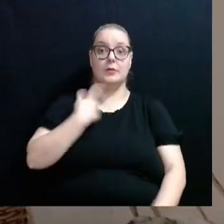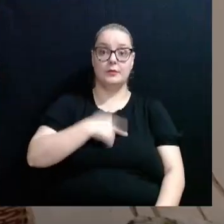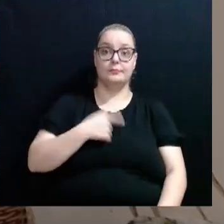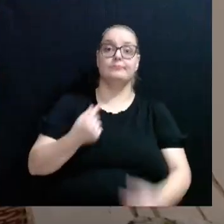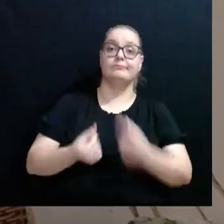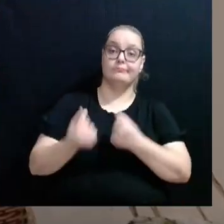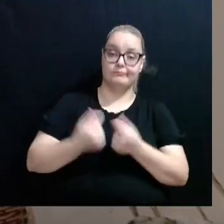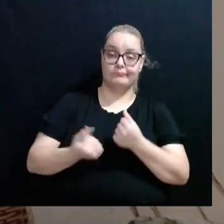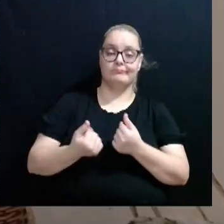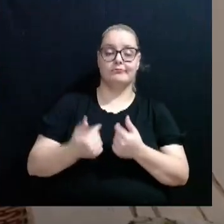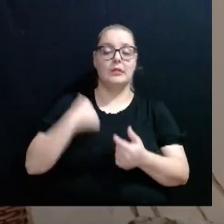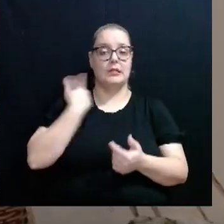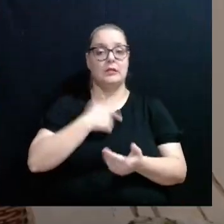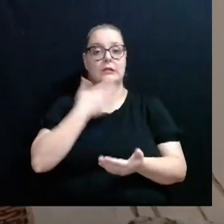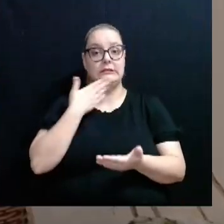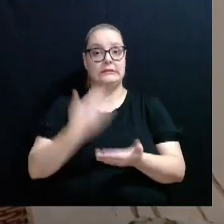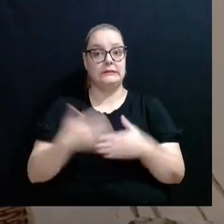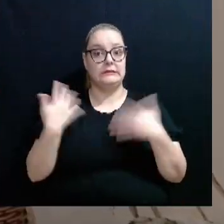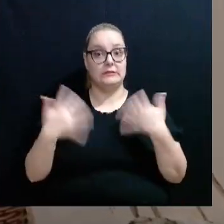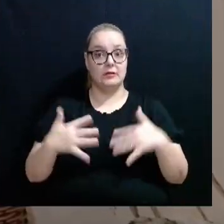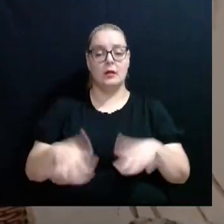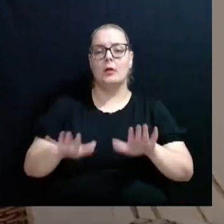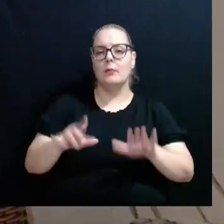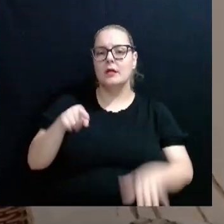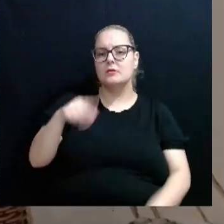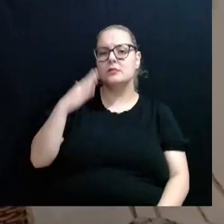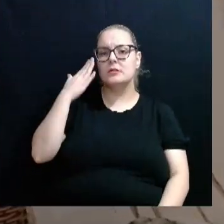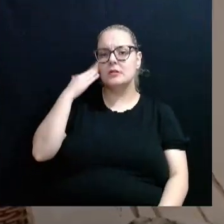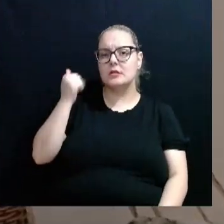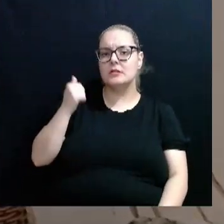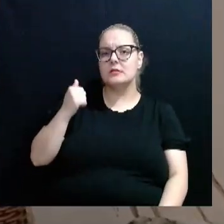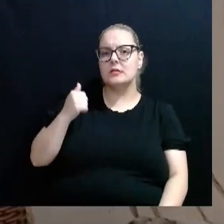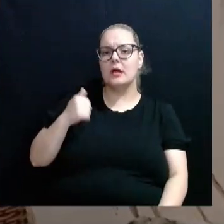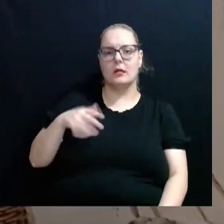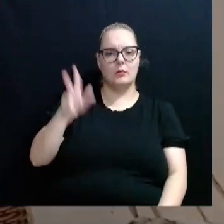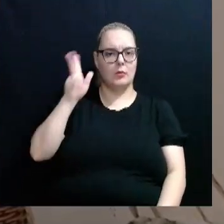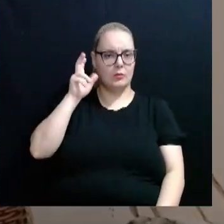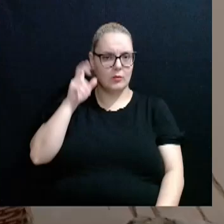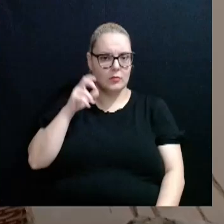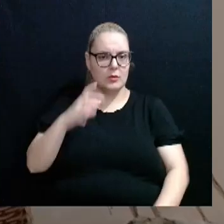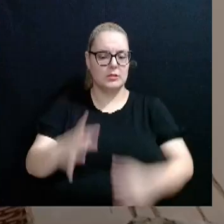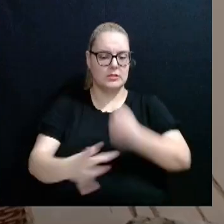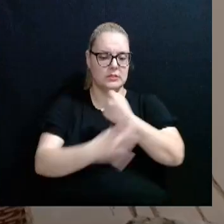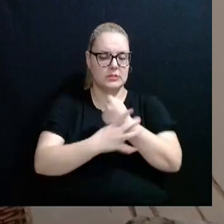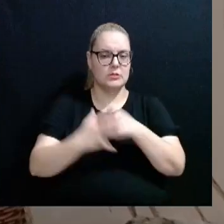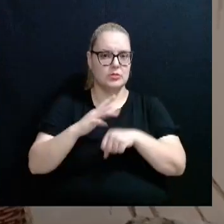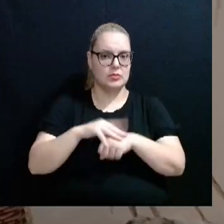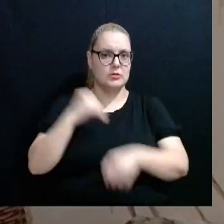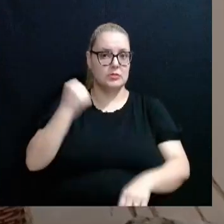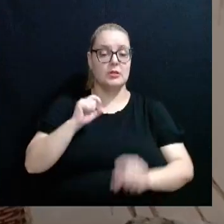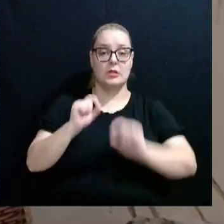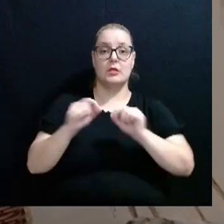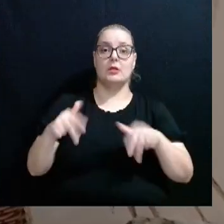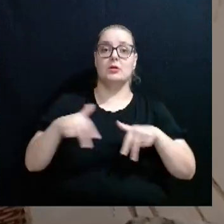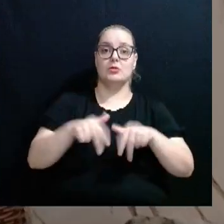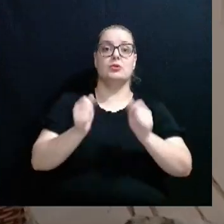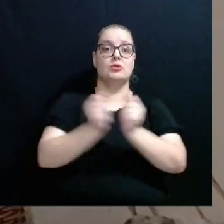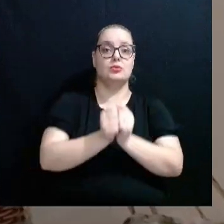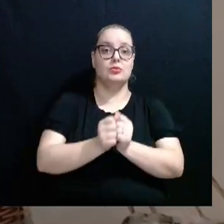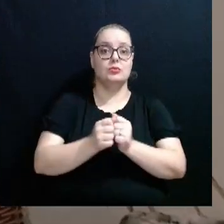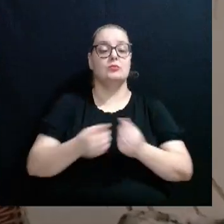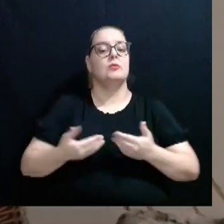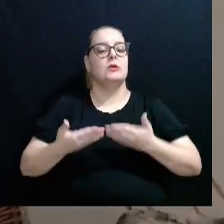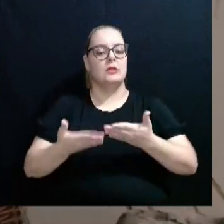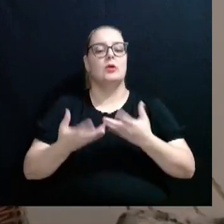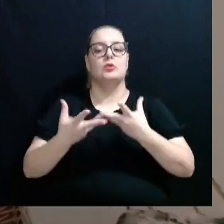de surpresa. Mas você já ouviu falar de seguro de doença grave? Quem está comigo aqui hoje vai trazer todos os